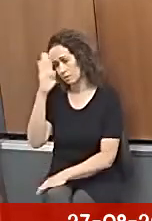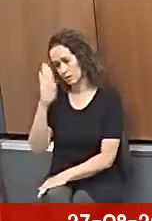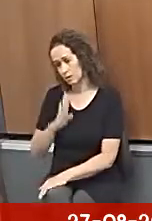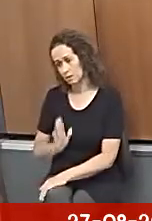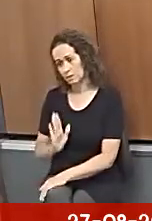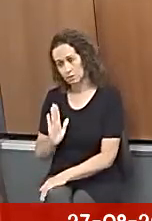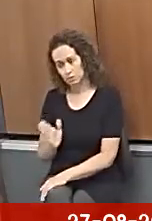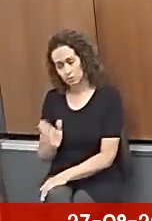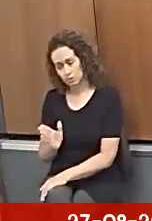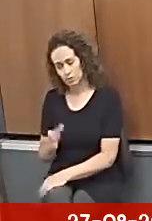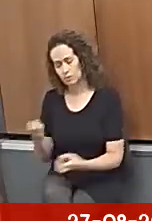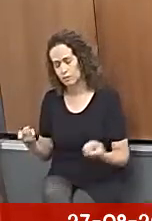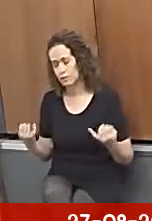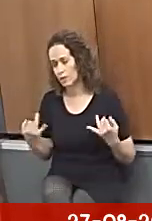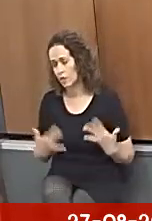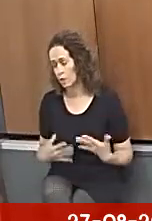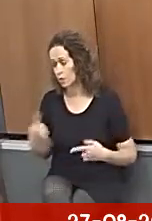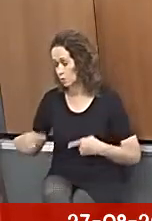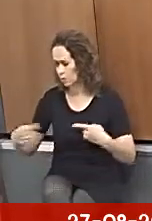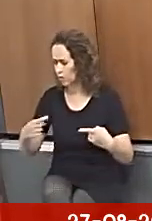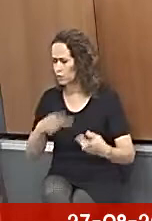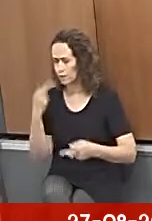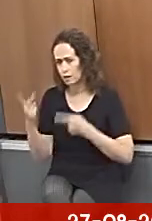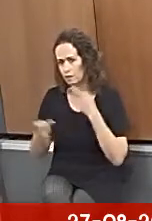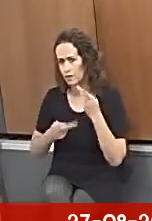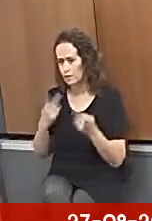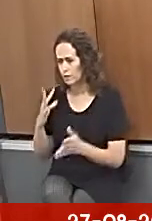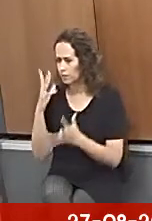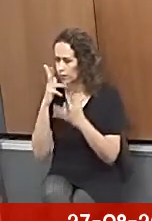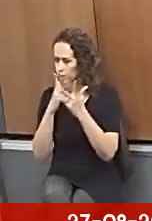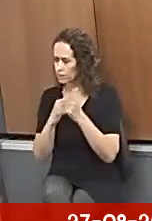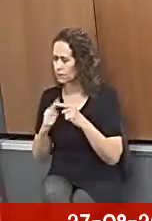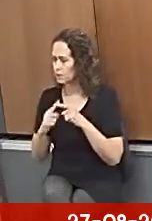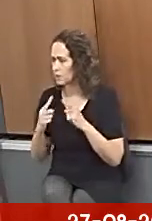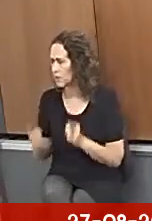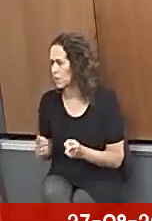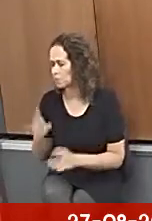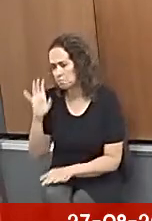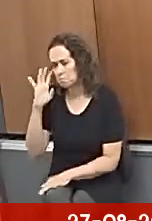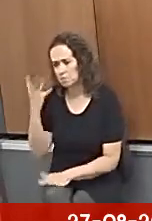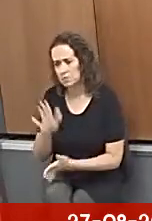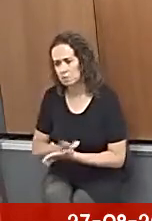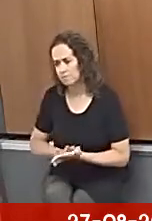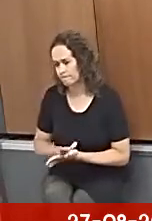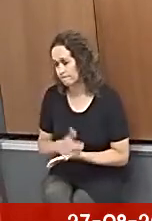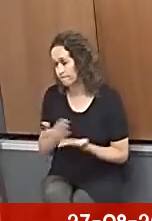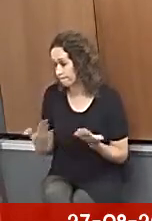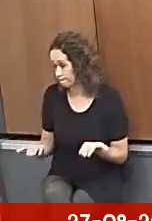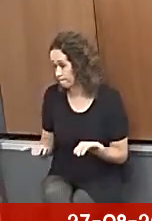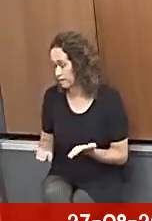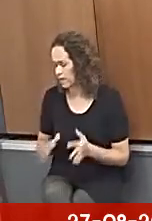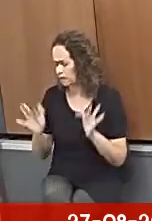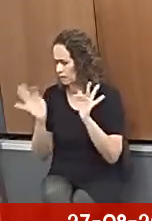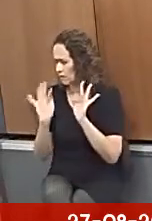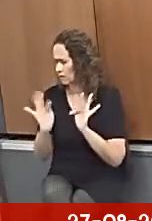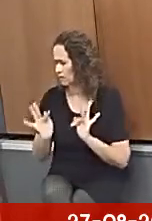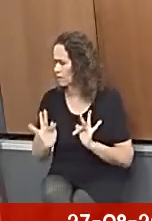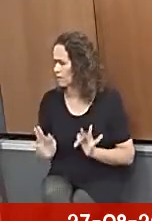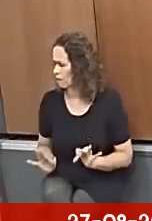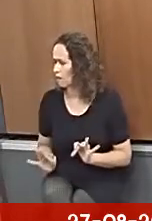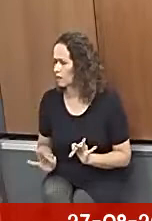então acabou jurídico mais bonito talvez do planeta e - aplicado é um motivo de felicidade poderia